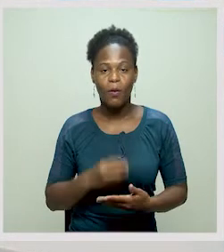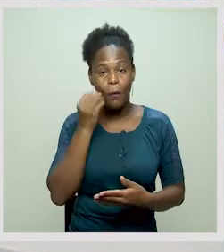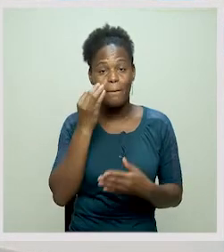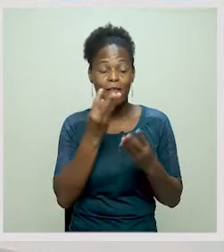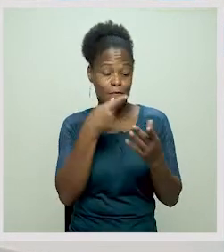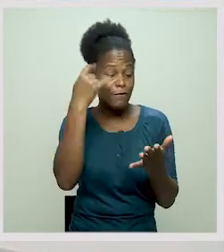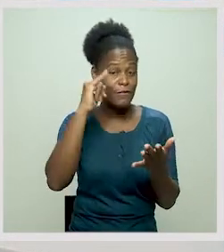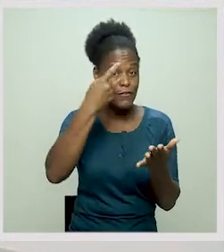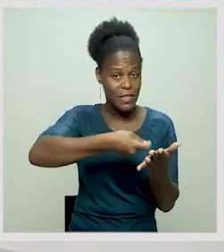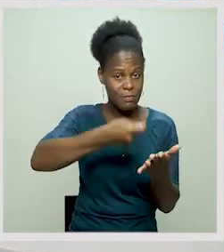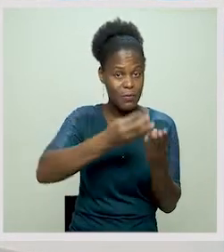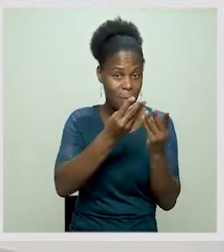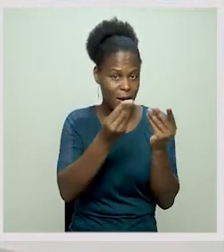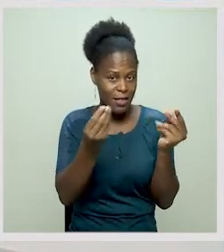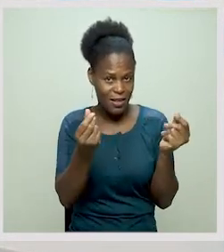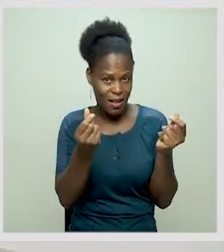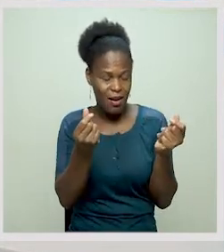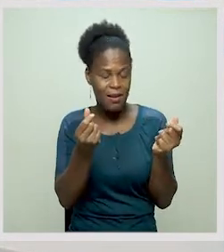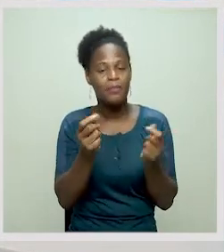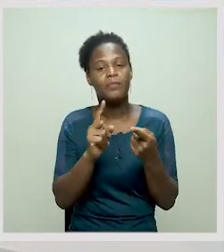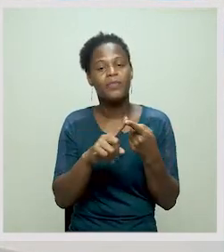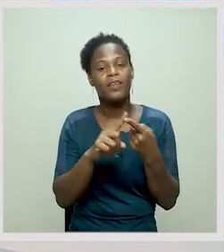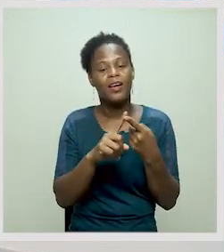material, nós temos